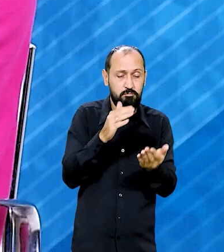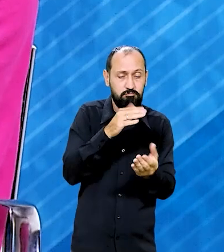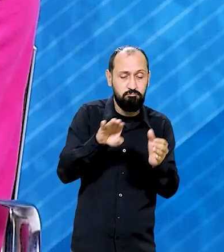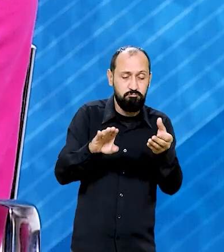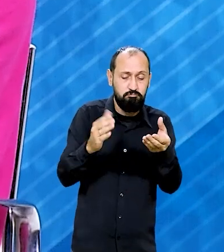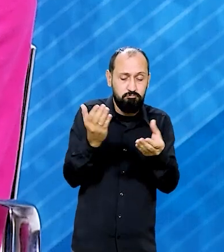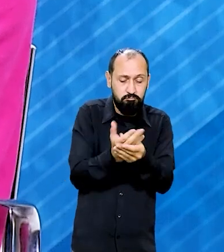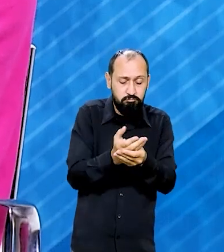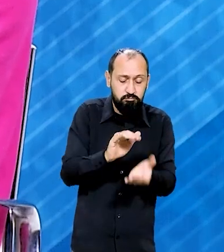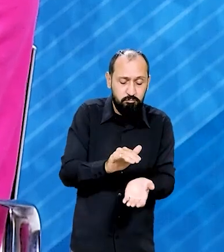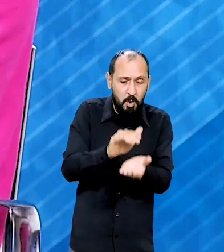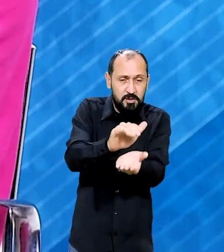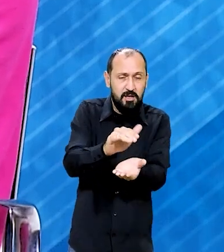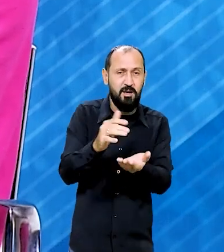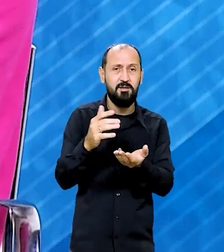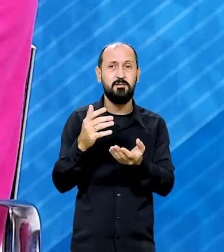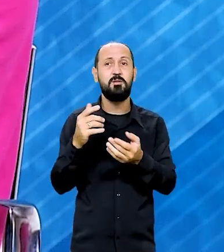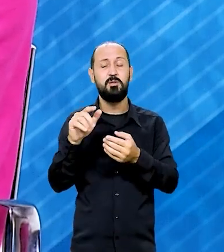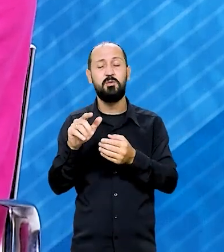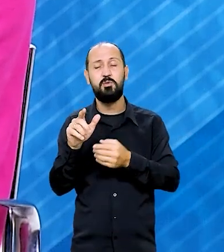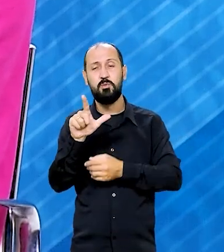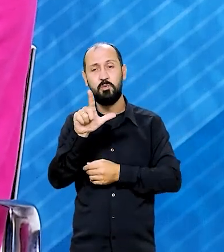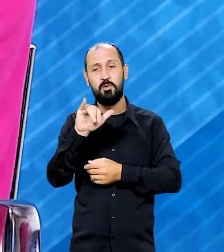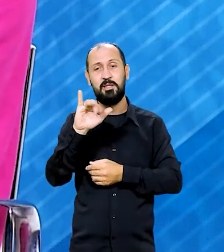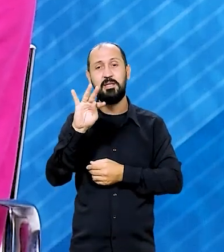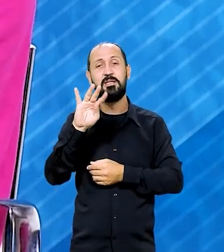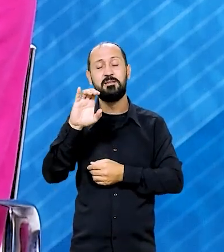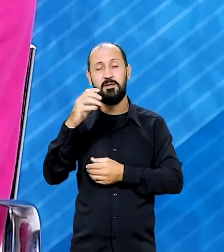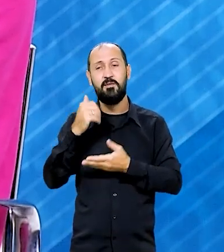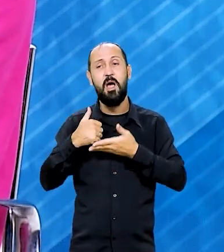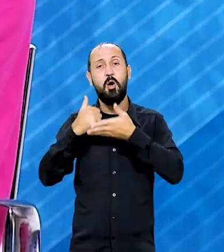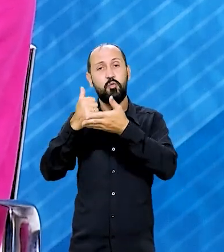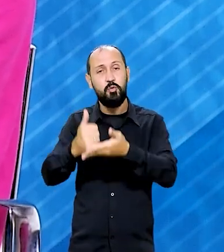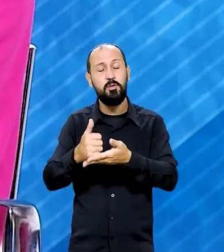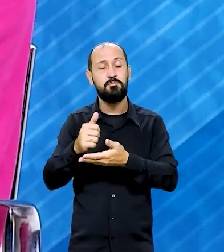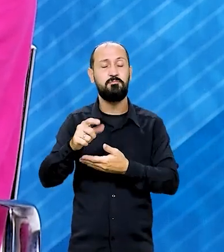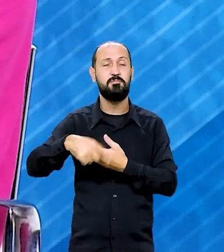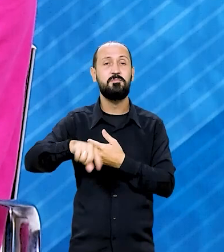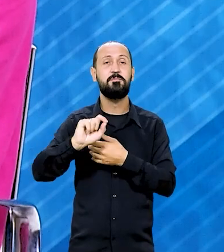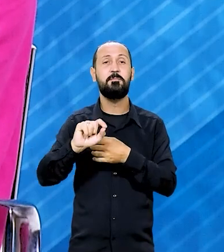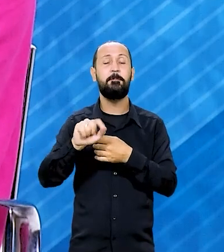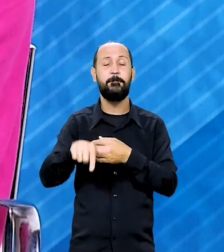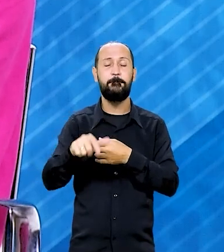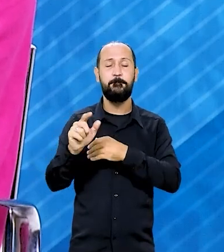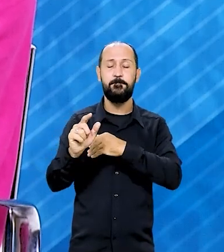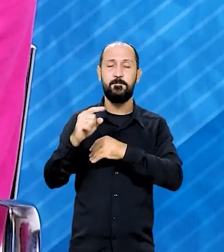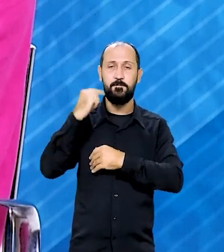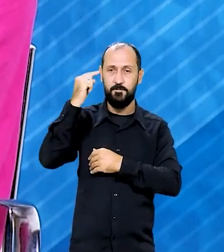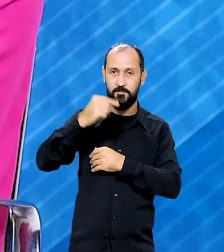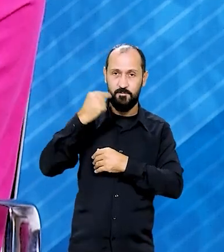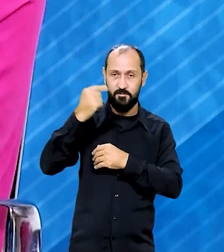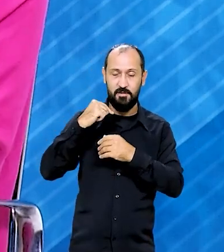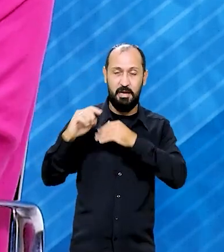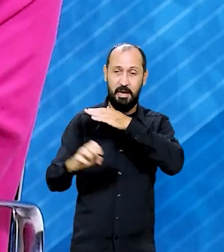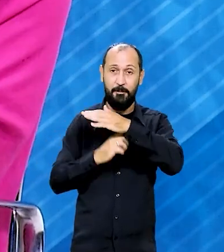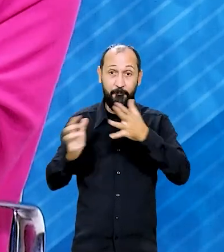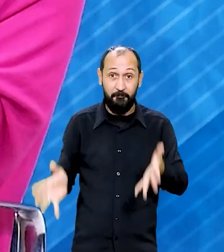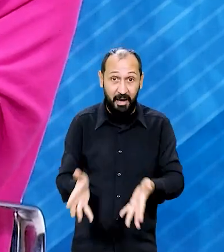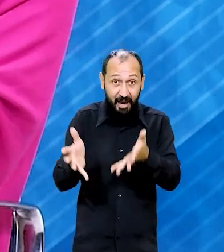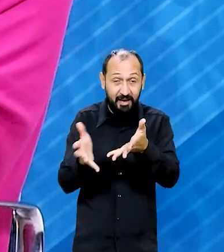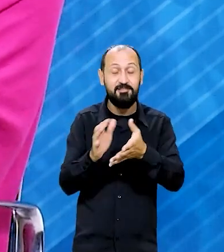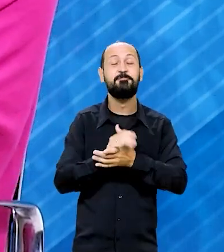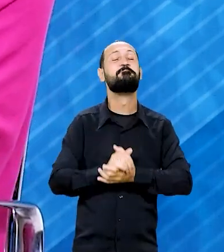parte processual. E o LITEC, ele vem justamente fazer isso, né? Dar esse auxílio para esse